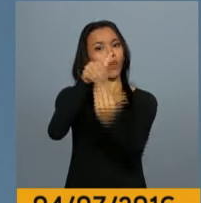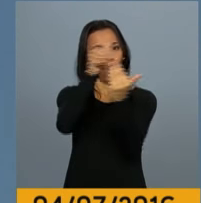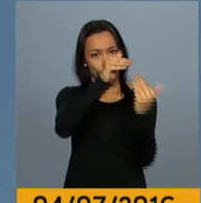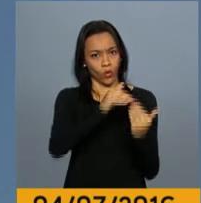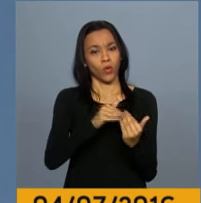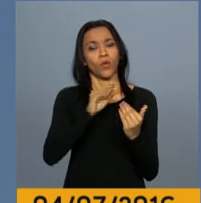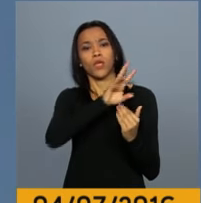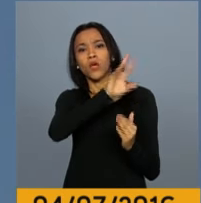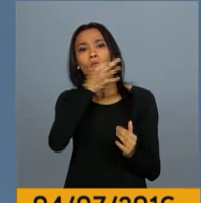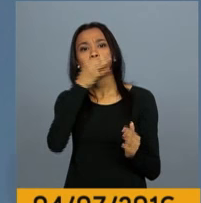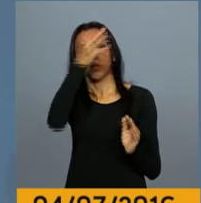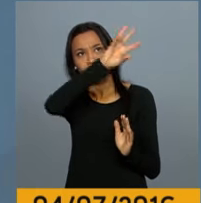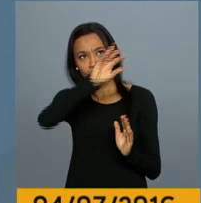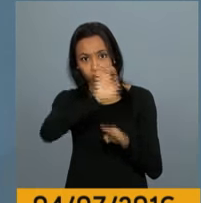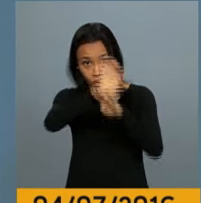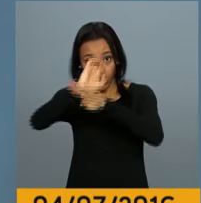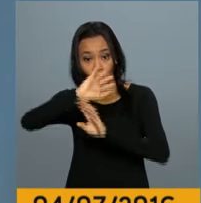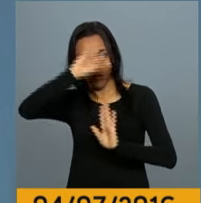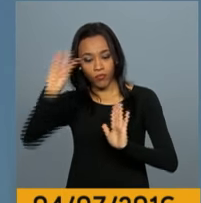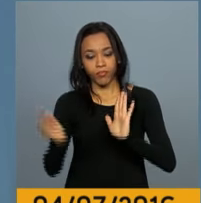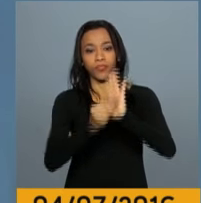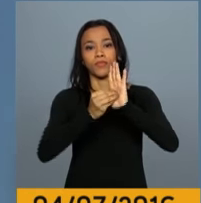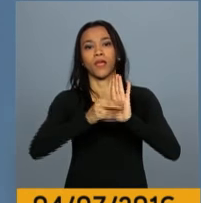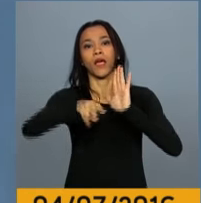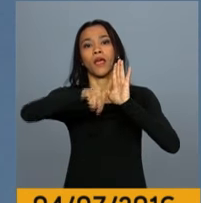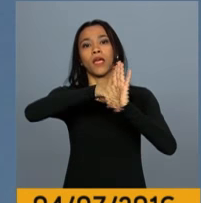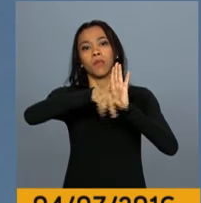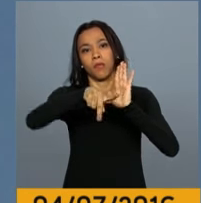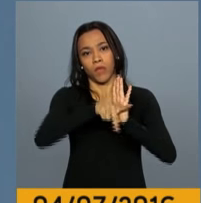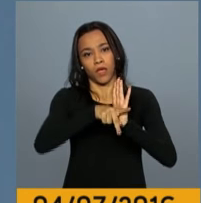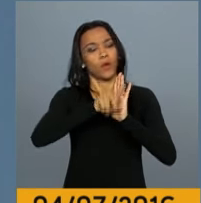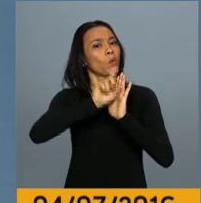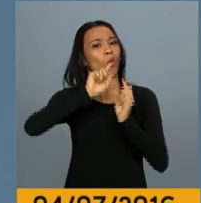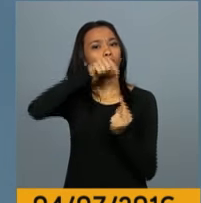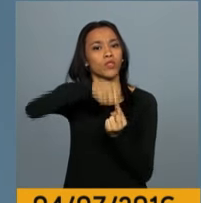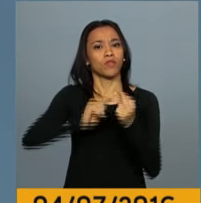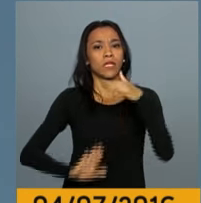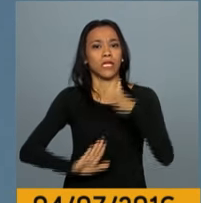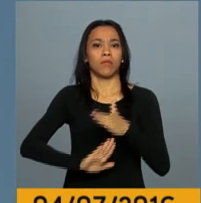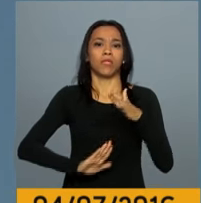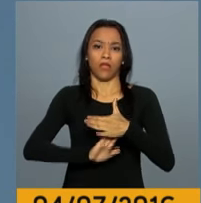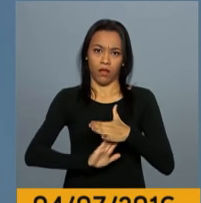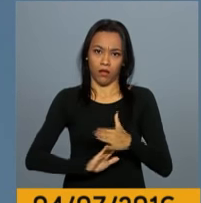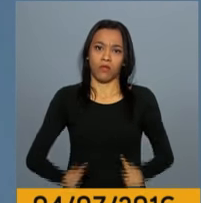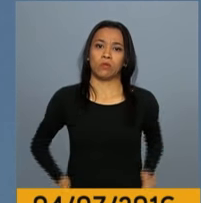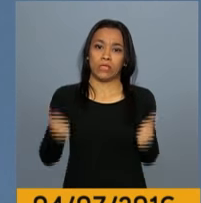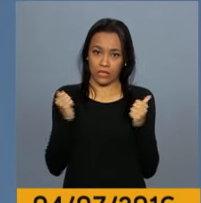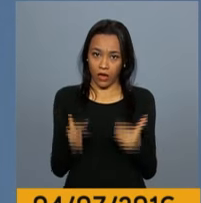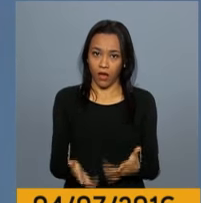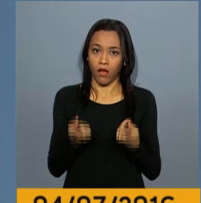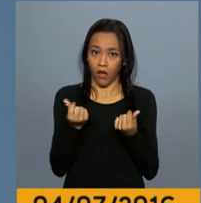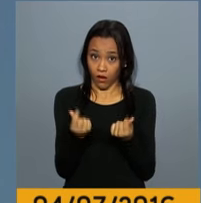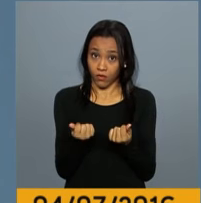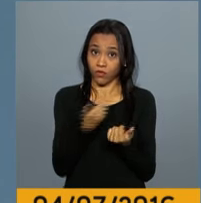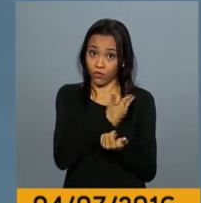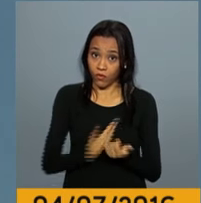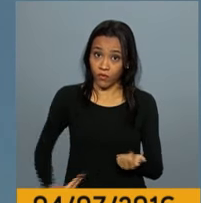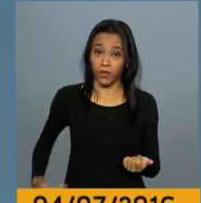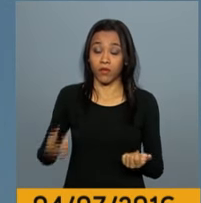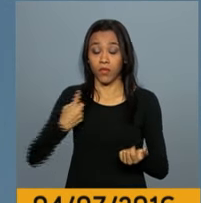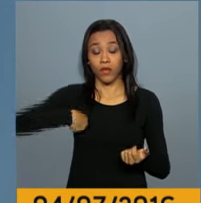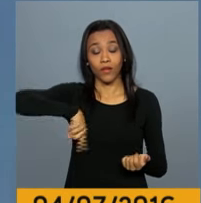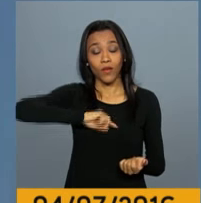Congresso precisamente esse dispositivo, ou seja, a limitação de gastos, de modo a que nós possamos